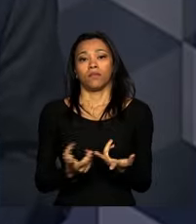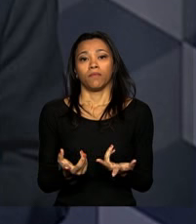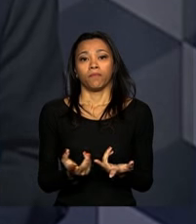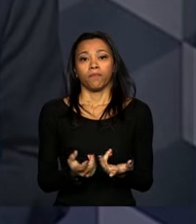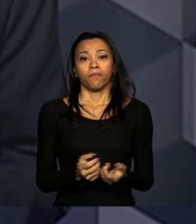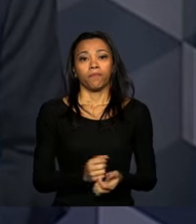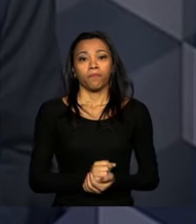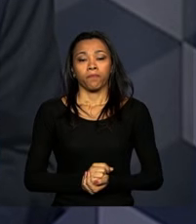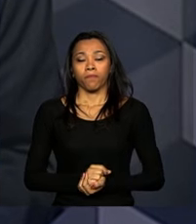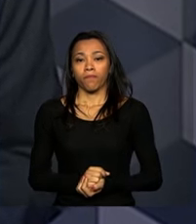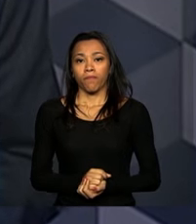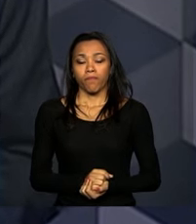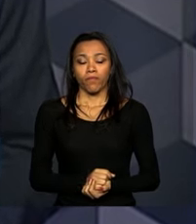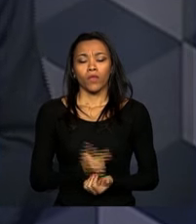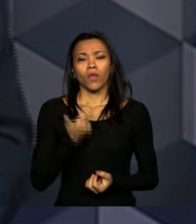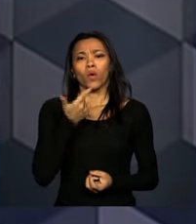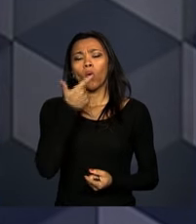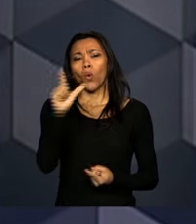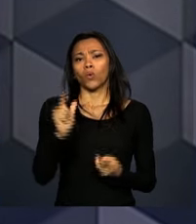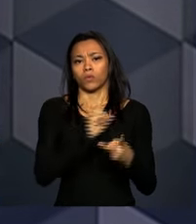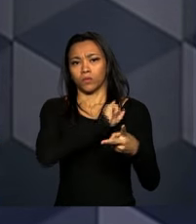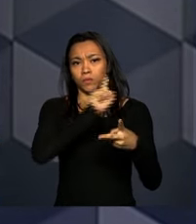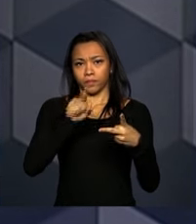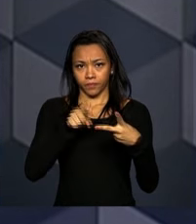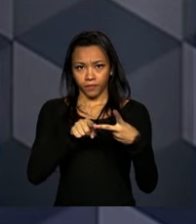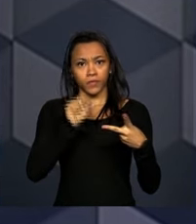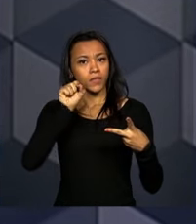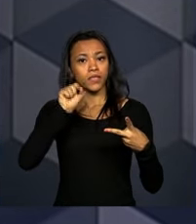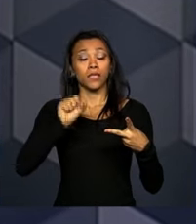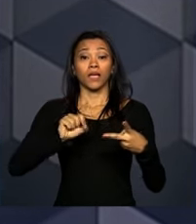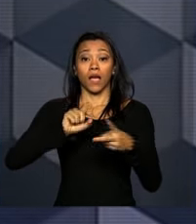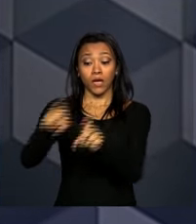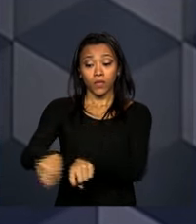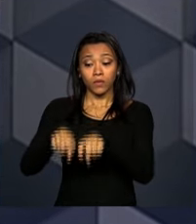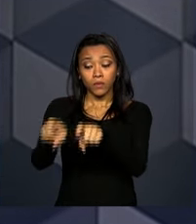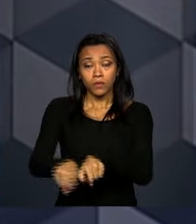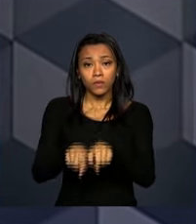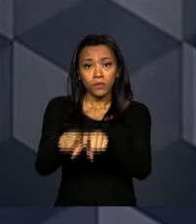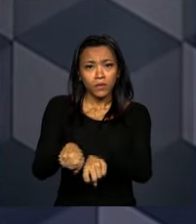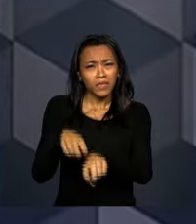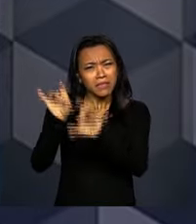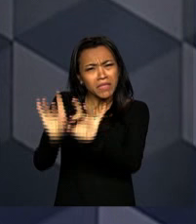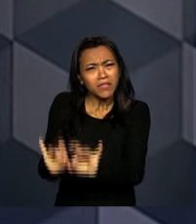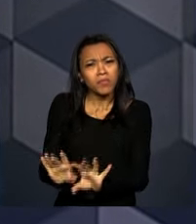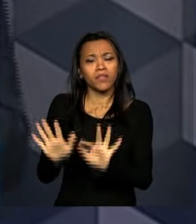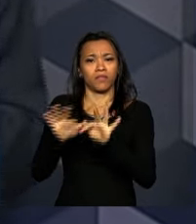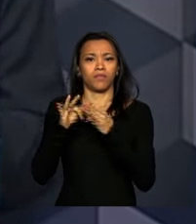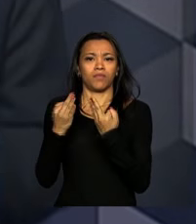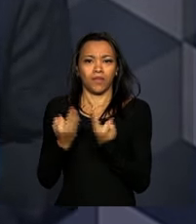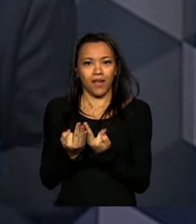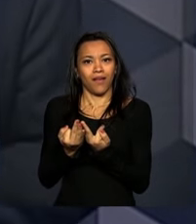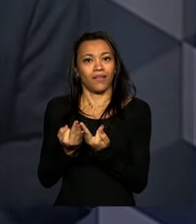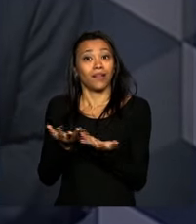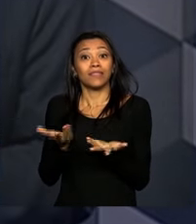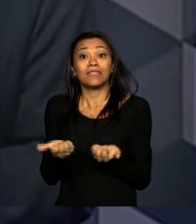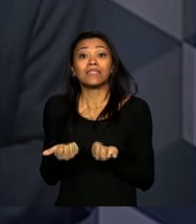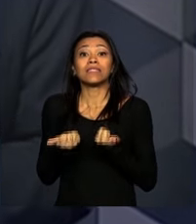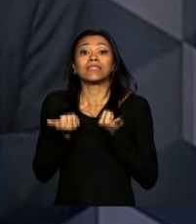submete. O outro aspecto é que a agricultura, especialmente a agricultura familiar, gera